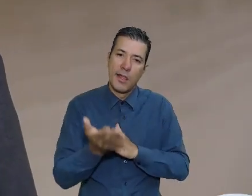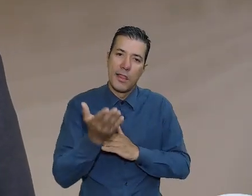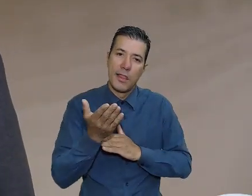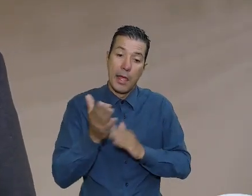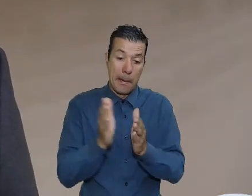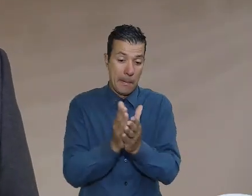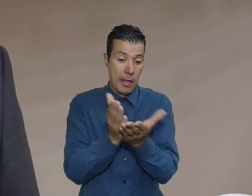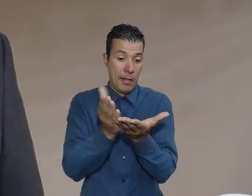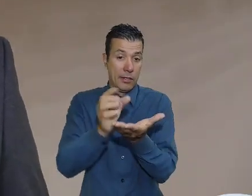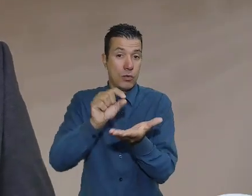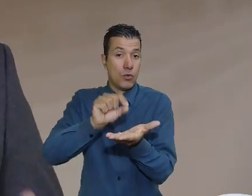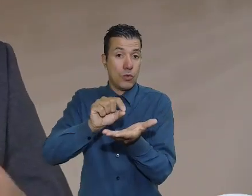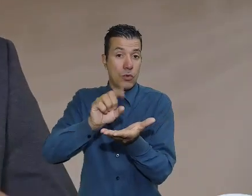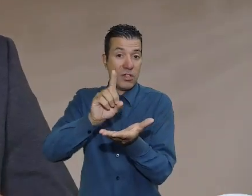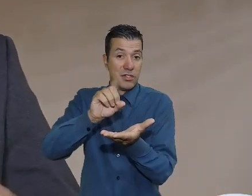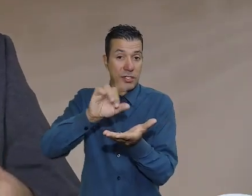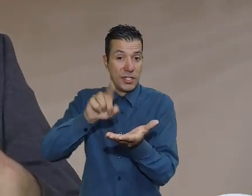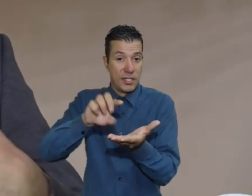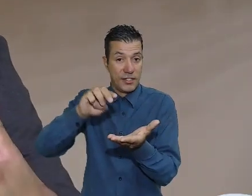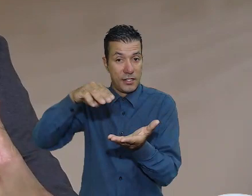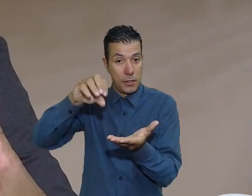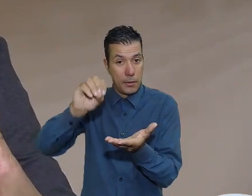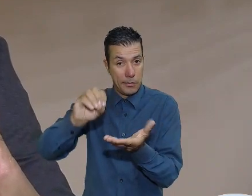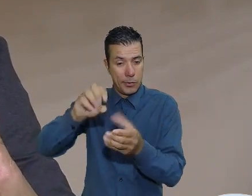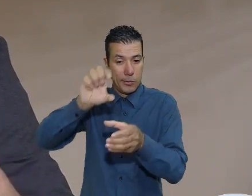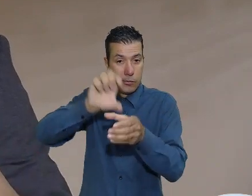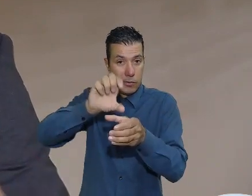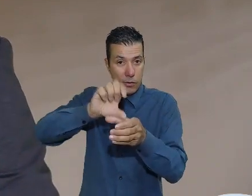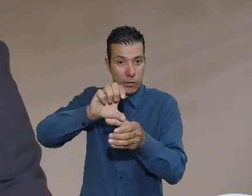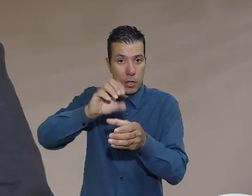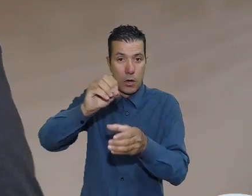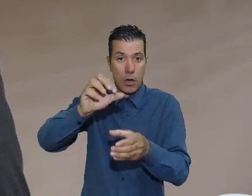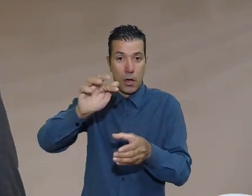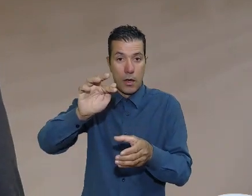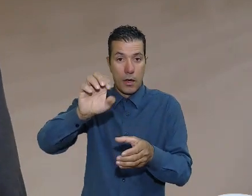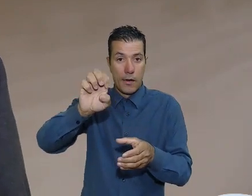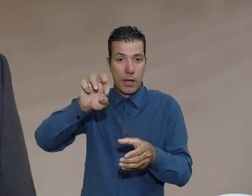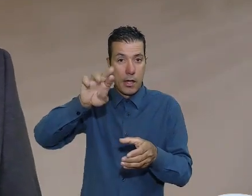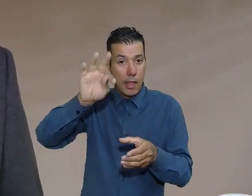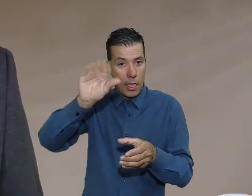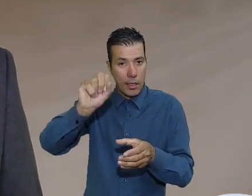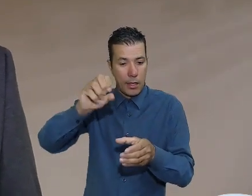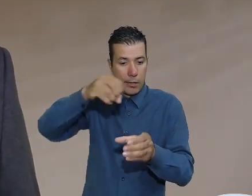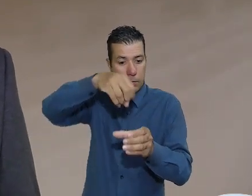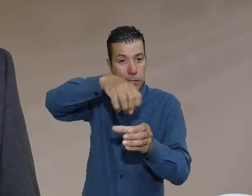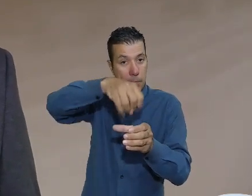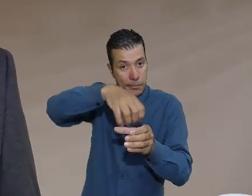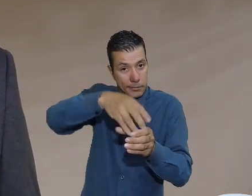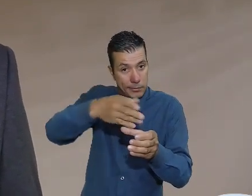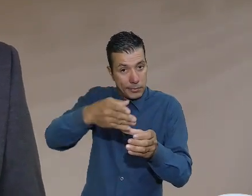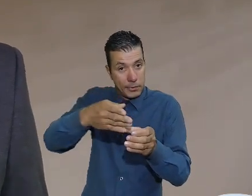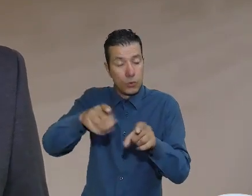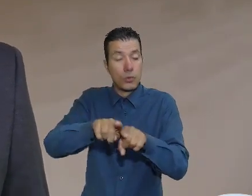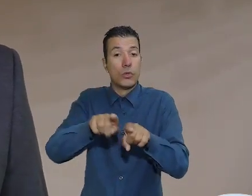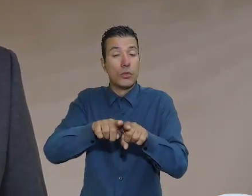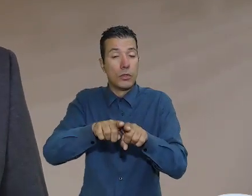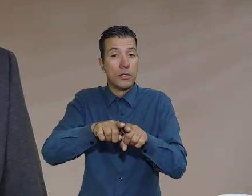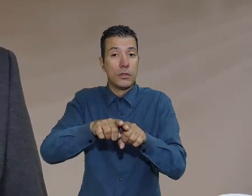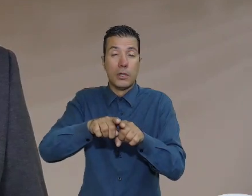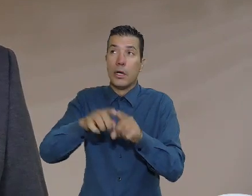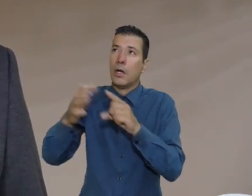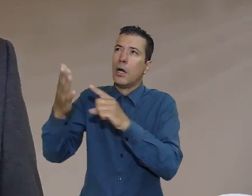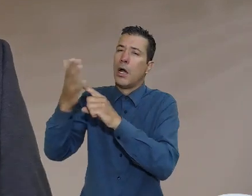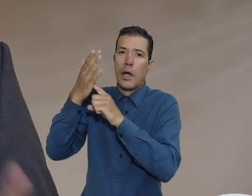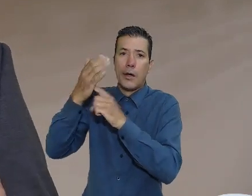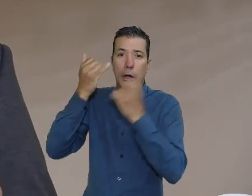o dízimo é a devolução de 10% das nossas rendas, segundo a orientação do nosso próprio